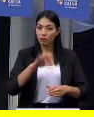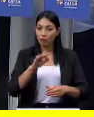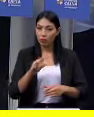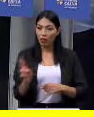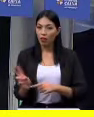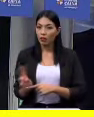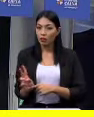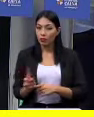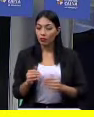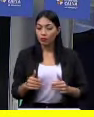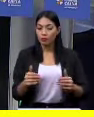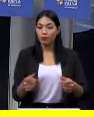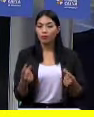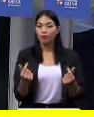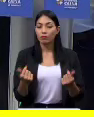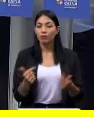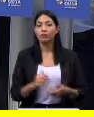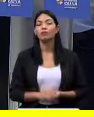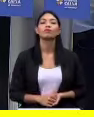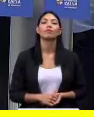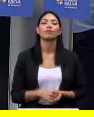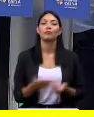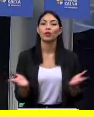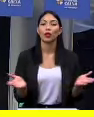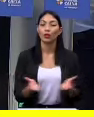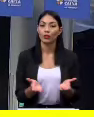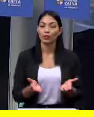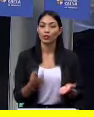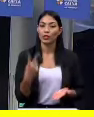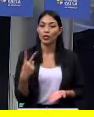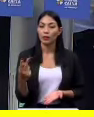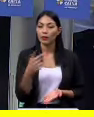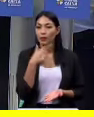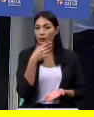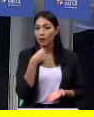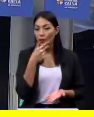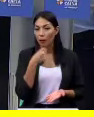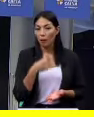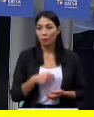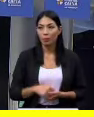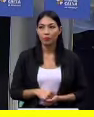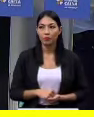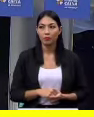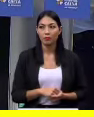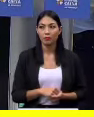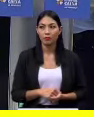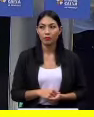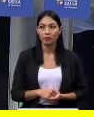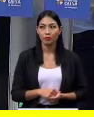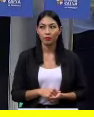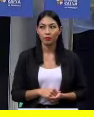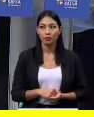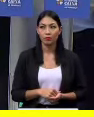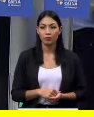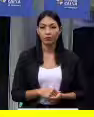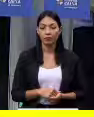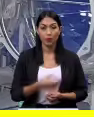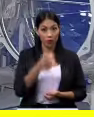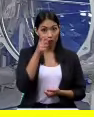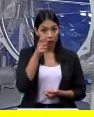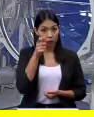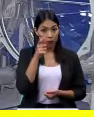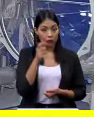dois auditores federais do Ministério da Economia, Astrogildo Silva Queiroz e Francisco Wagner Silva, vão validar cada